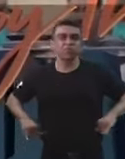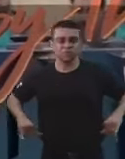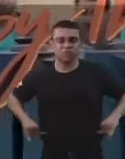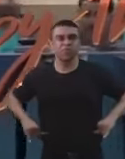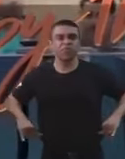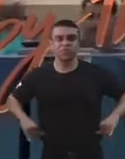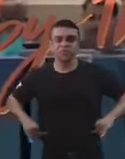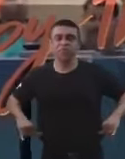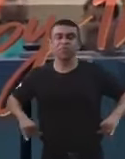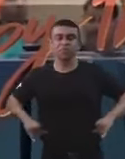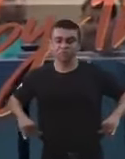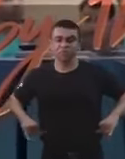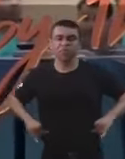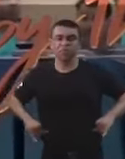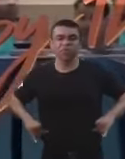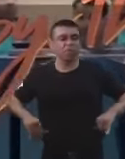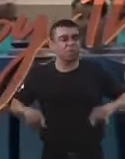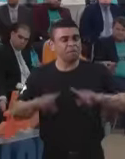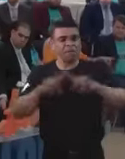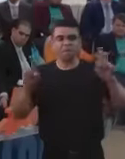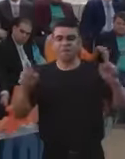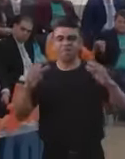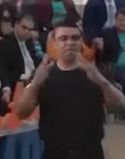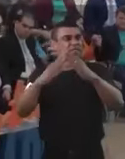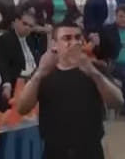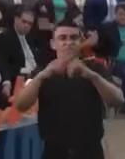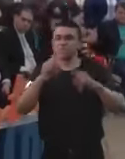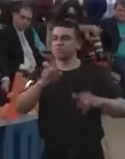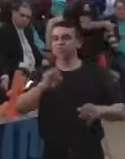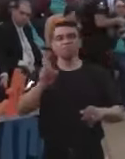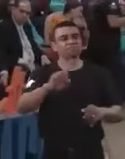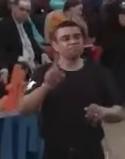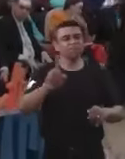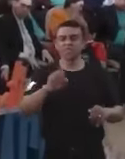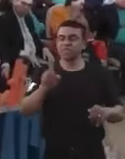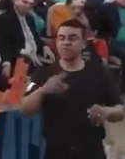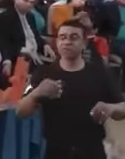eu, mas não sofra a igreja.